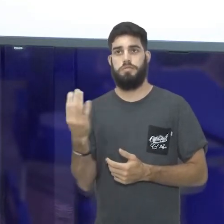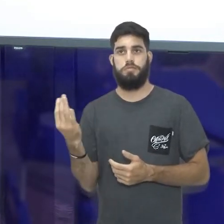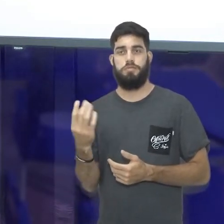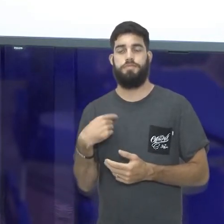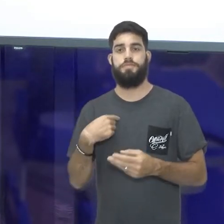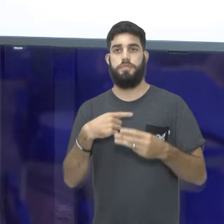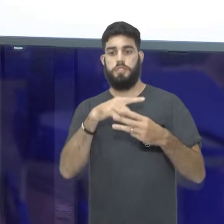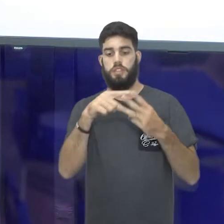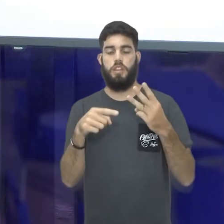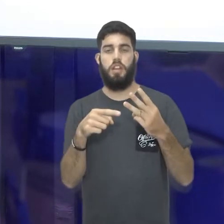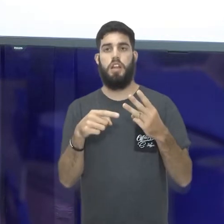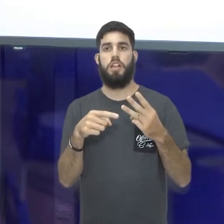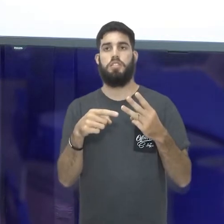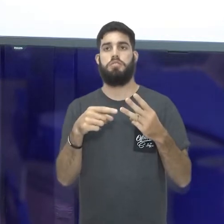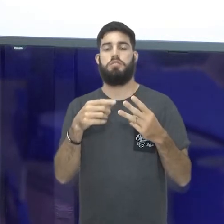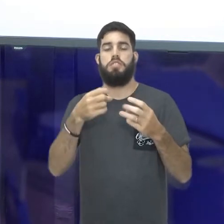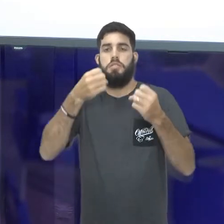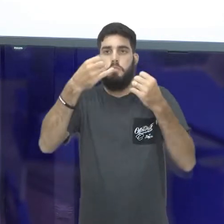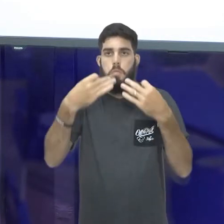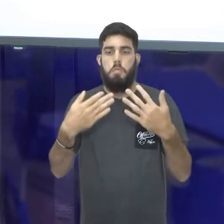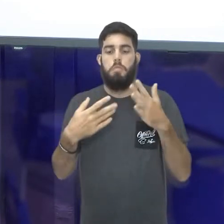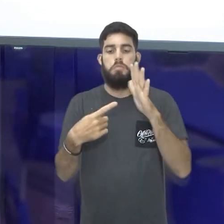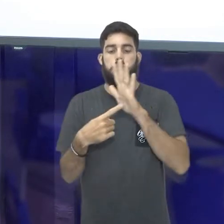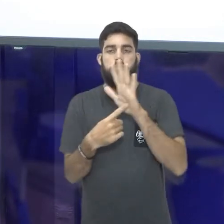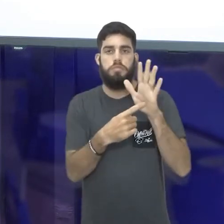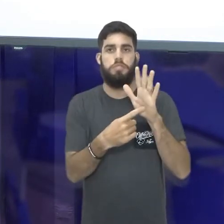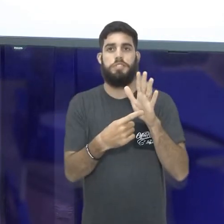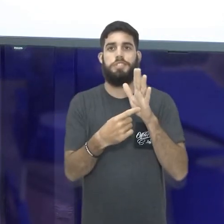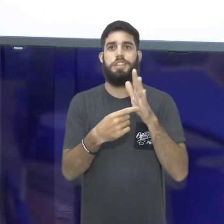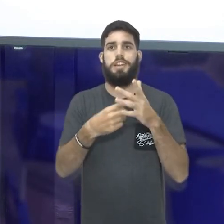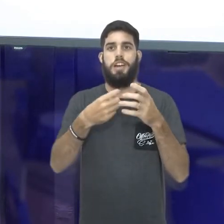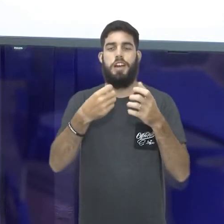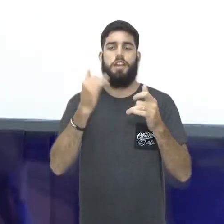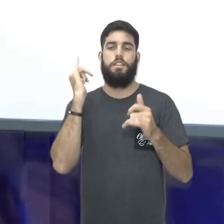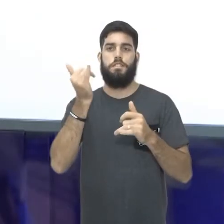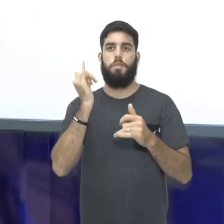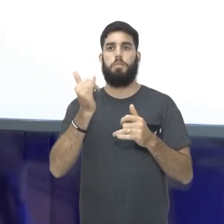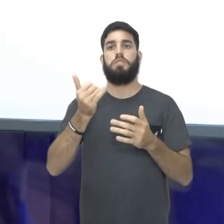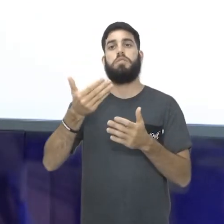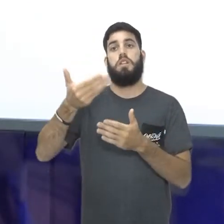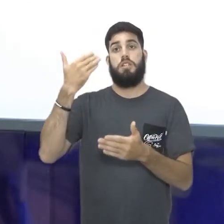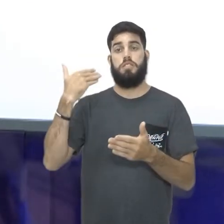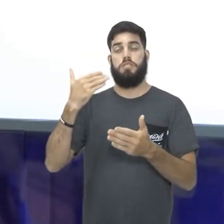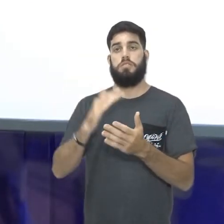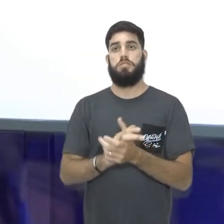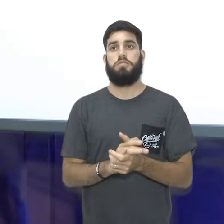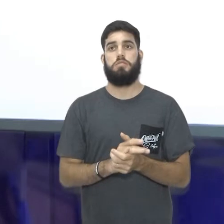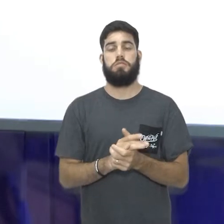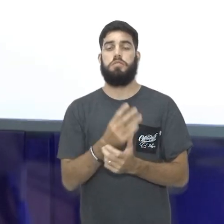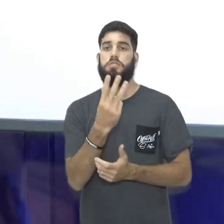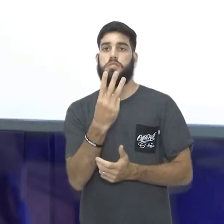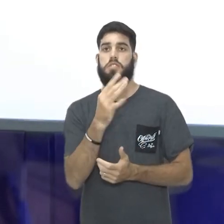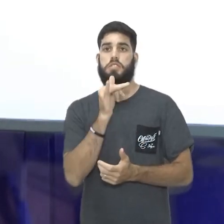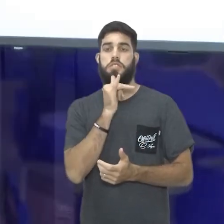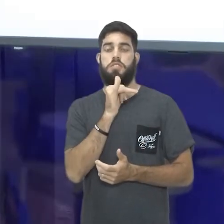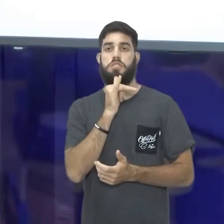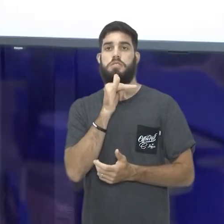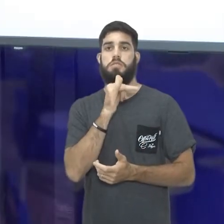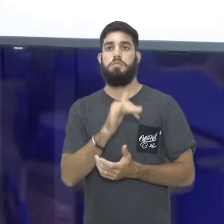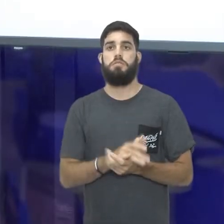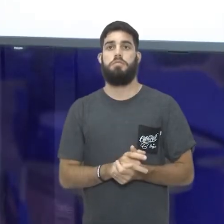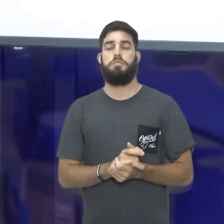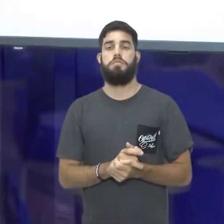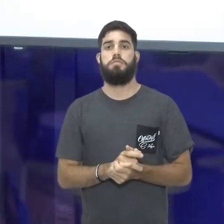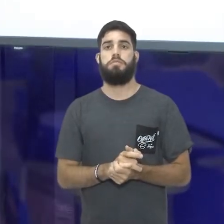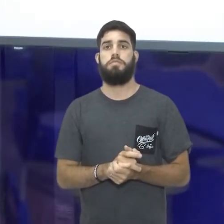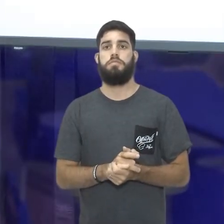matemáticas descrevem estas duas informações apresentadas anteriormente? Veja que aqui nós temos 3 exemplos de sistemas de